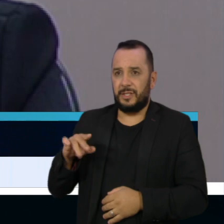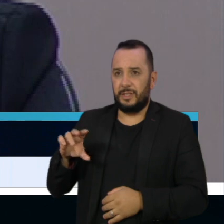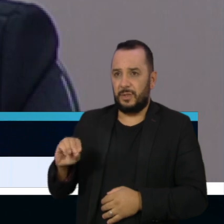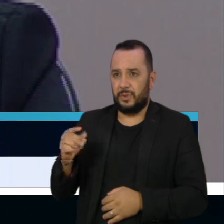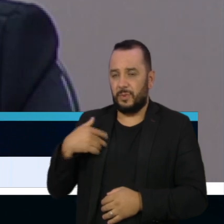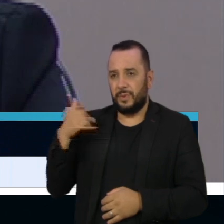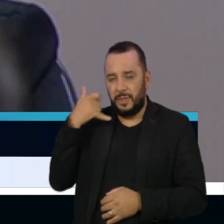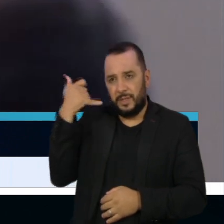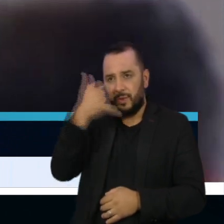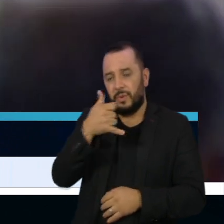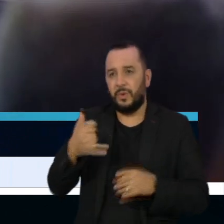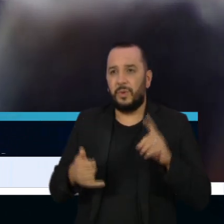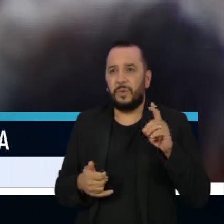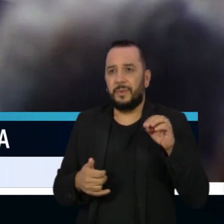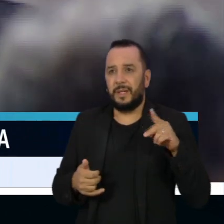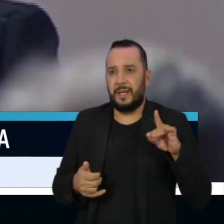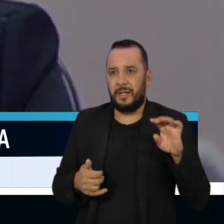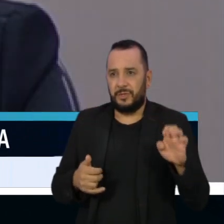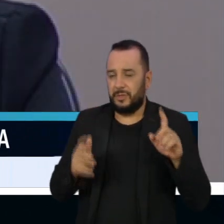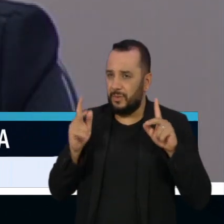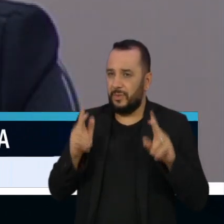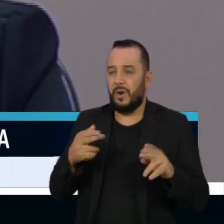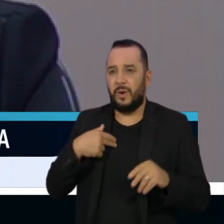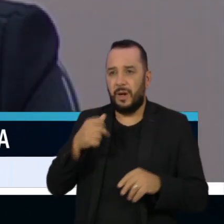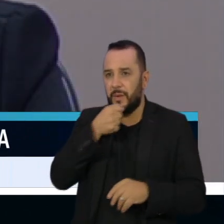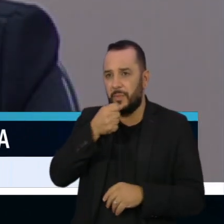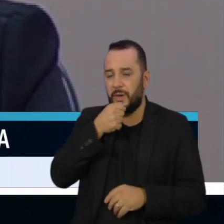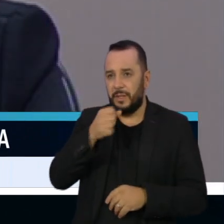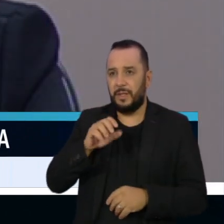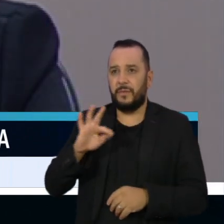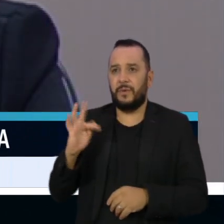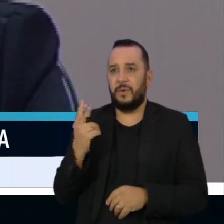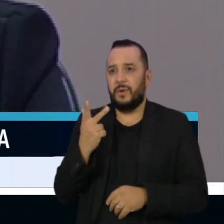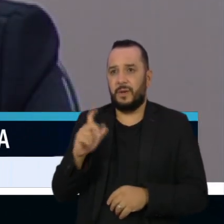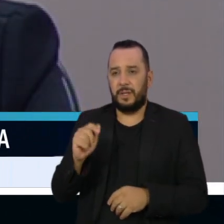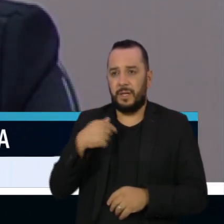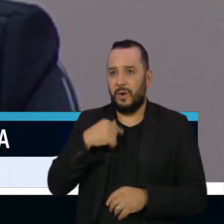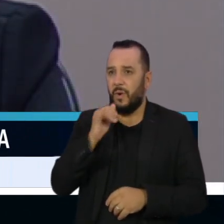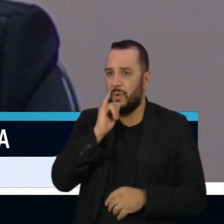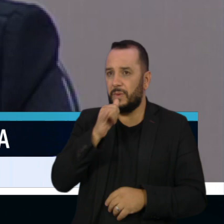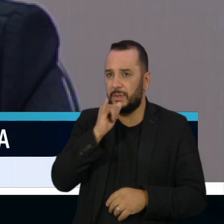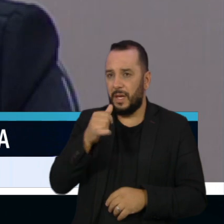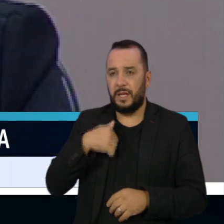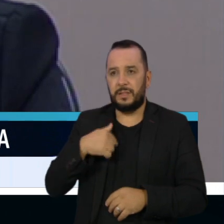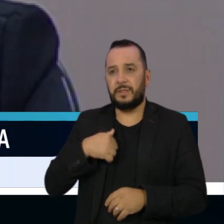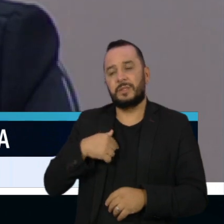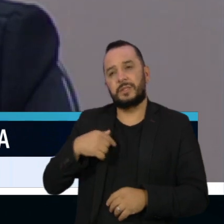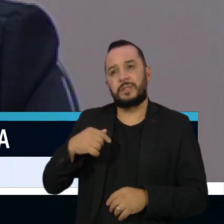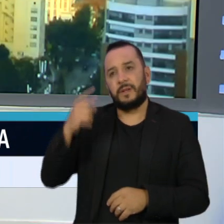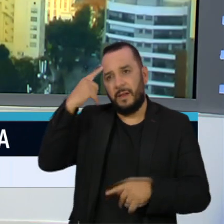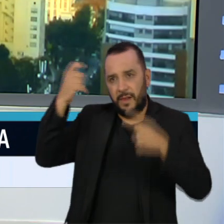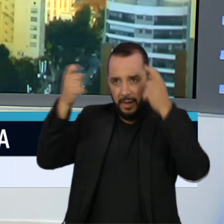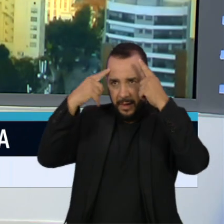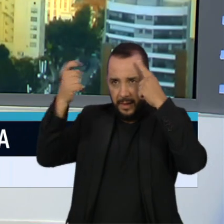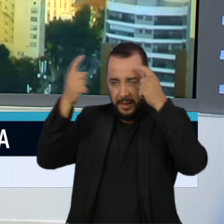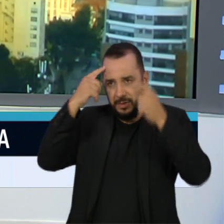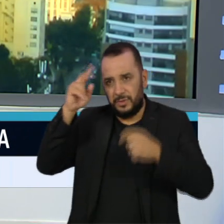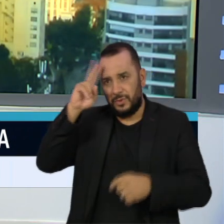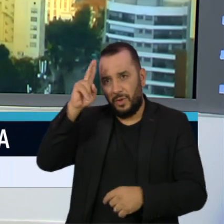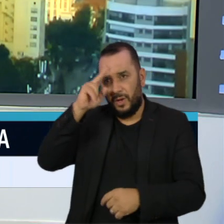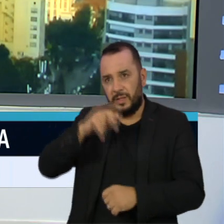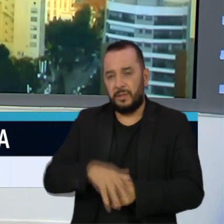para os seus amigos juntamente com uma repórter da folha para que este último Contasse toda essa história fantasiosa hoje